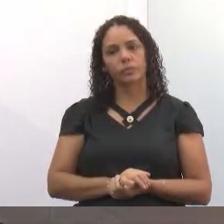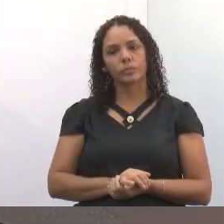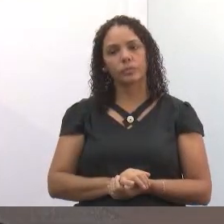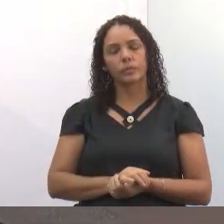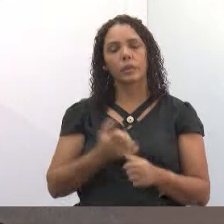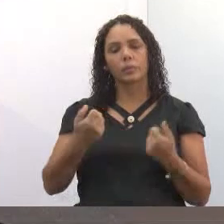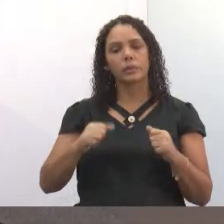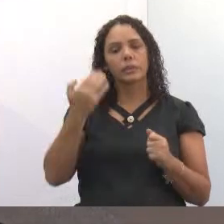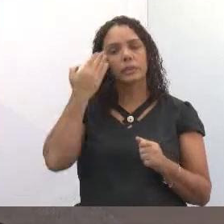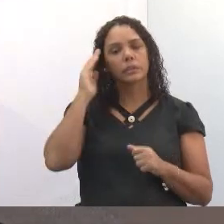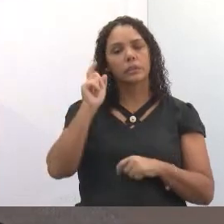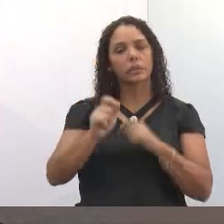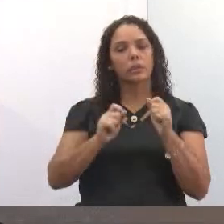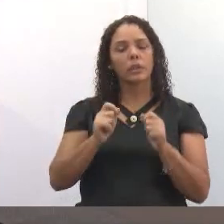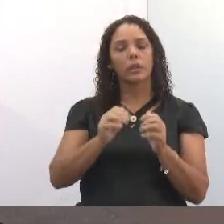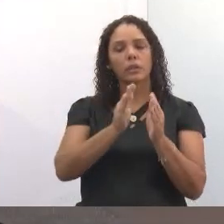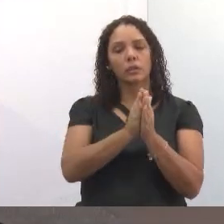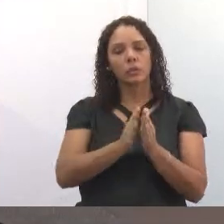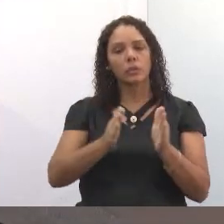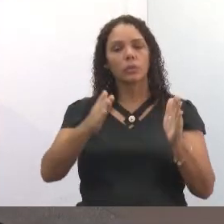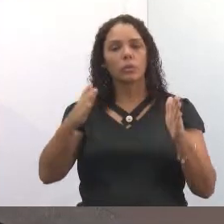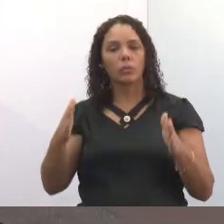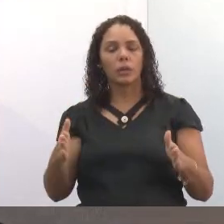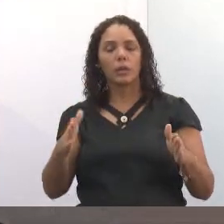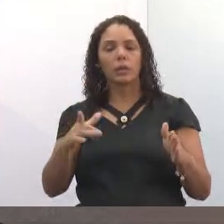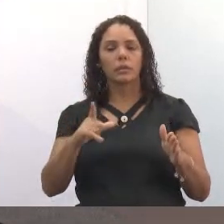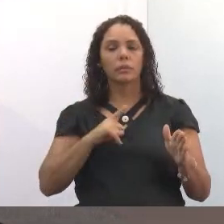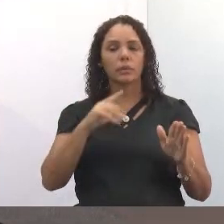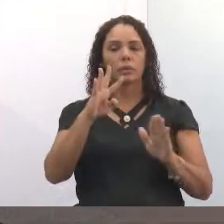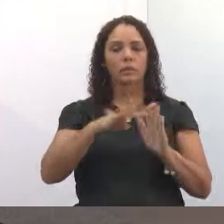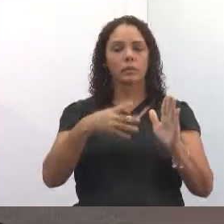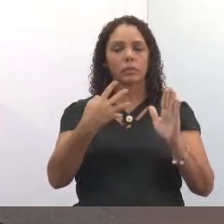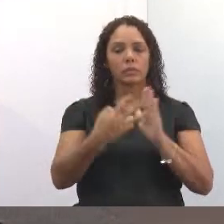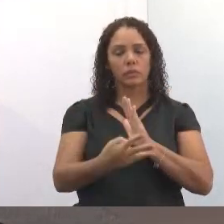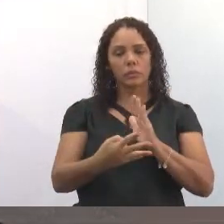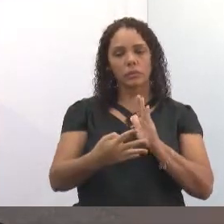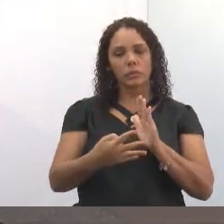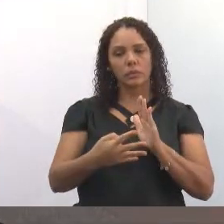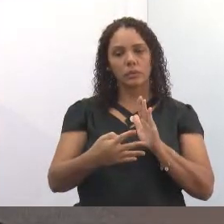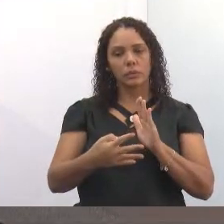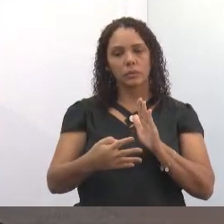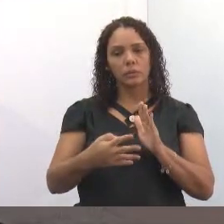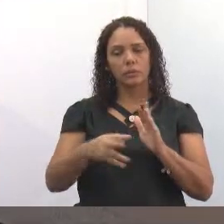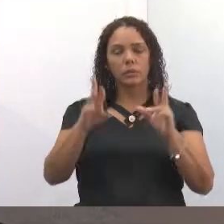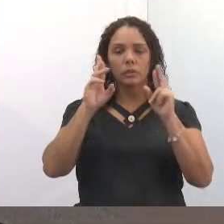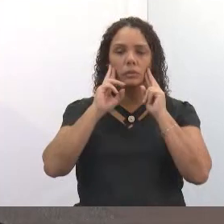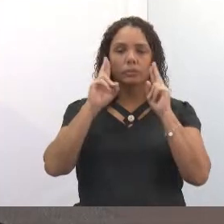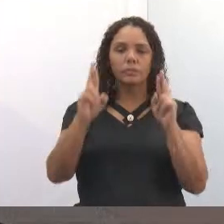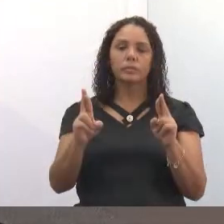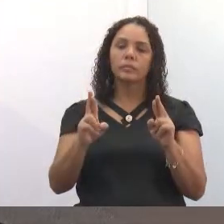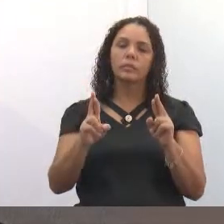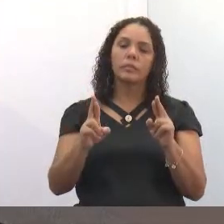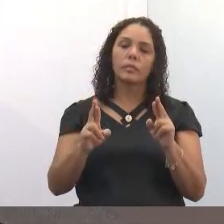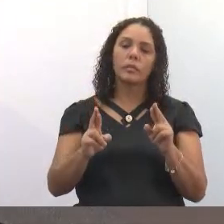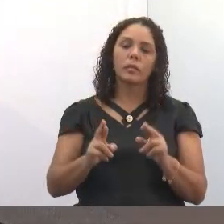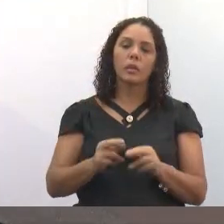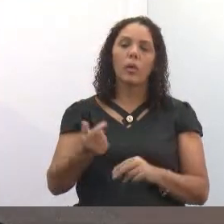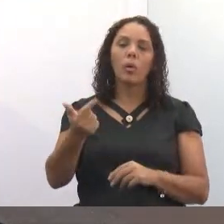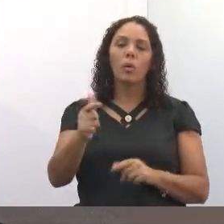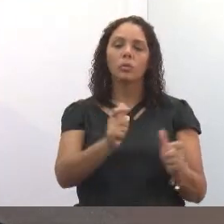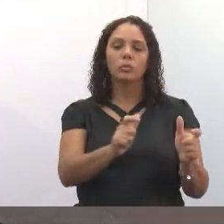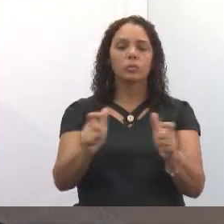ponderar que tal prazo resulta no cronograma de termos de respeitando para outros 15